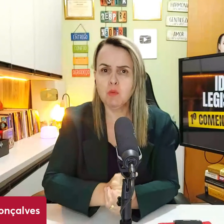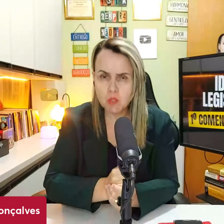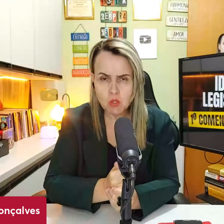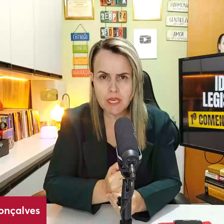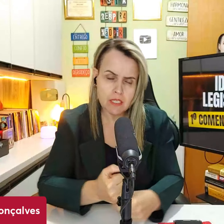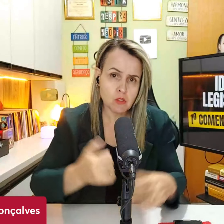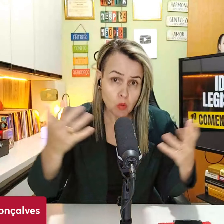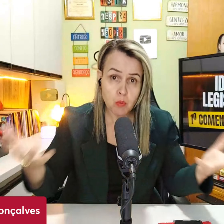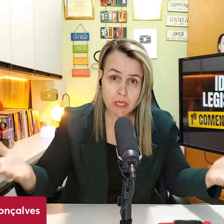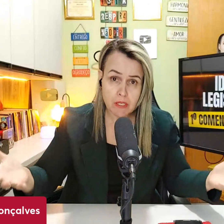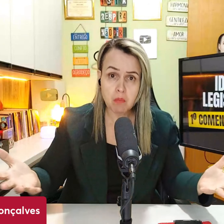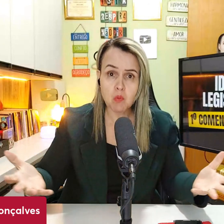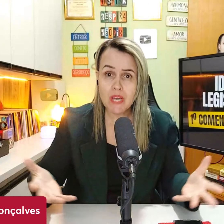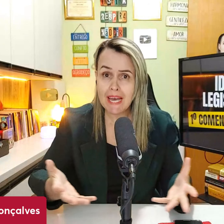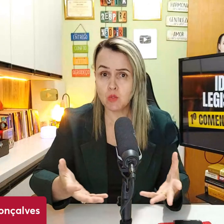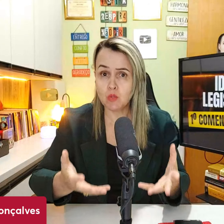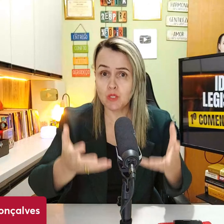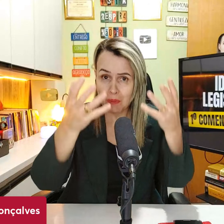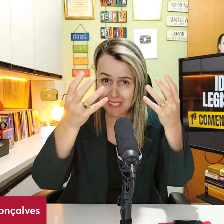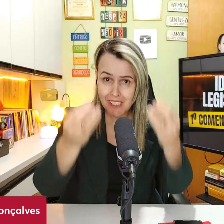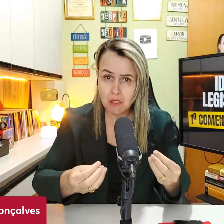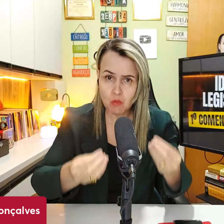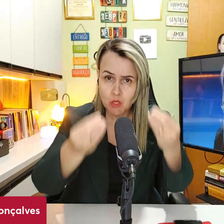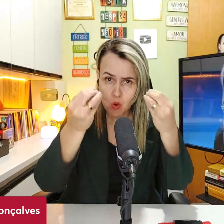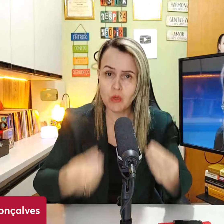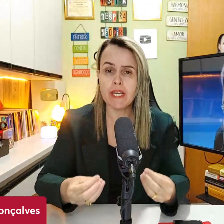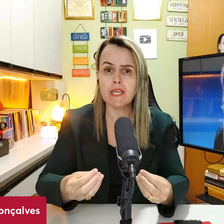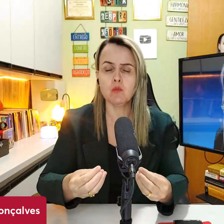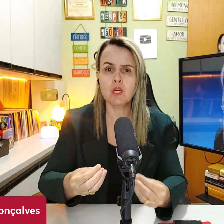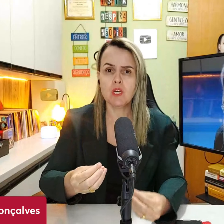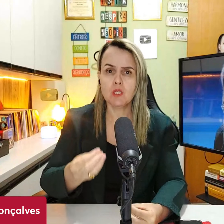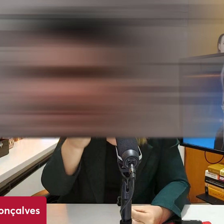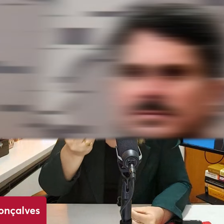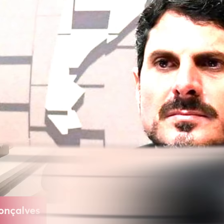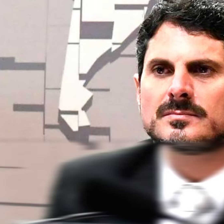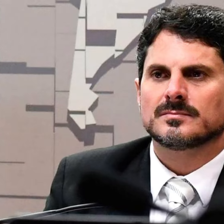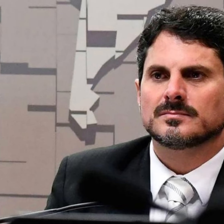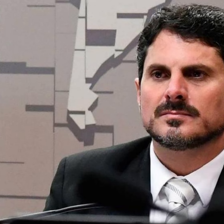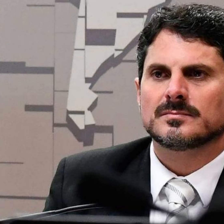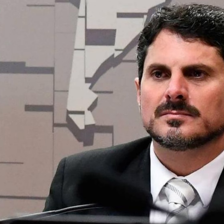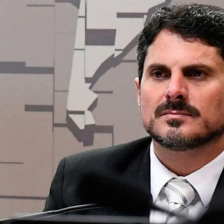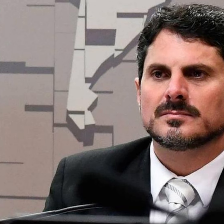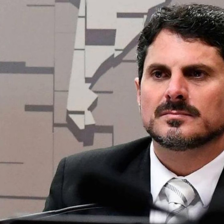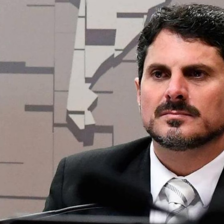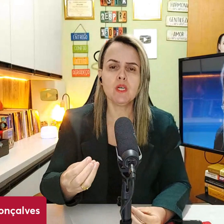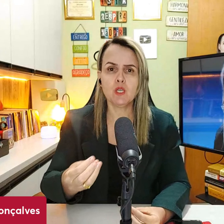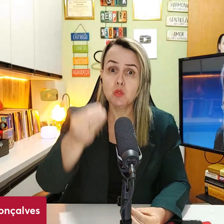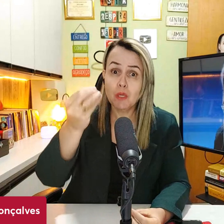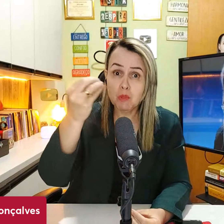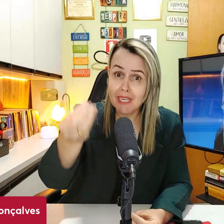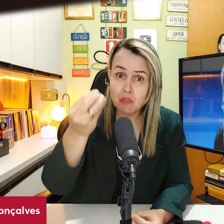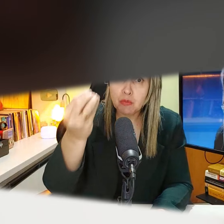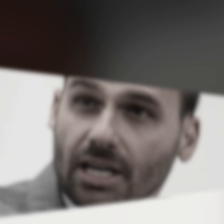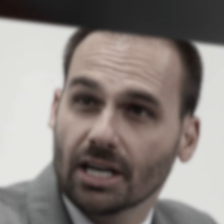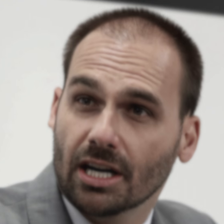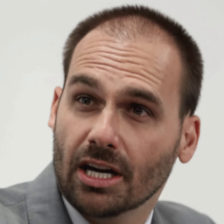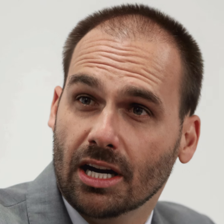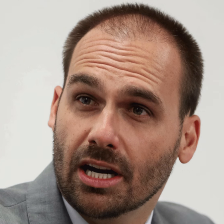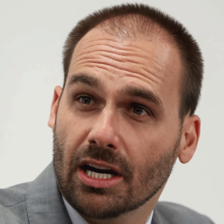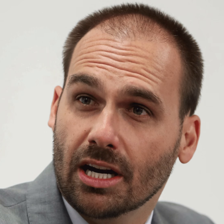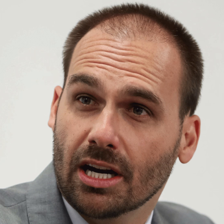por bolsonaristas Como por exemplo o caso específico em concreto do senador Marcos doval do deputado